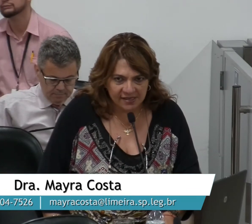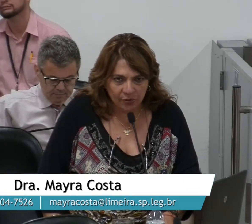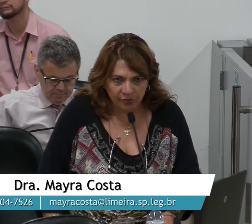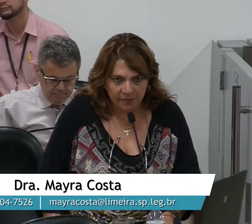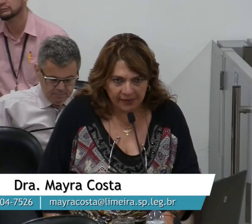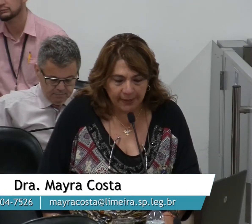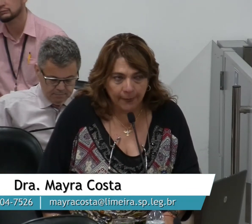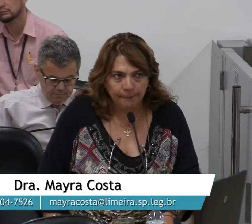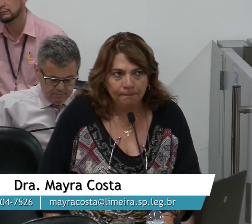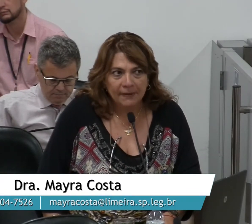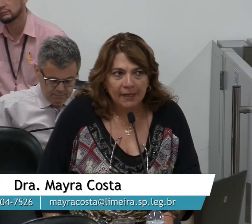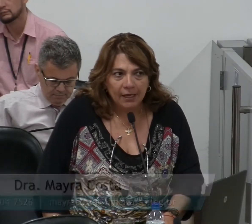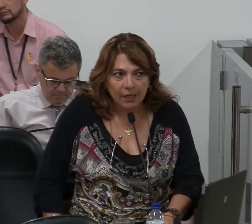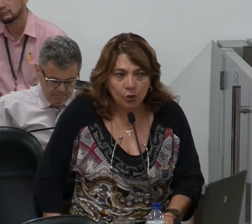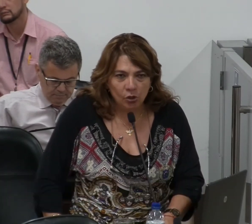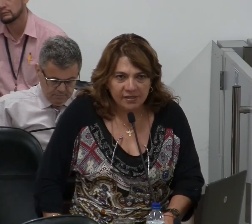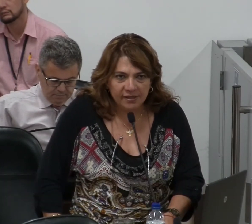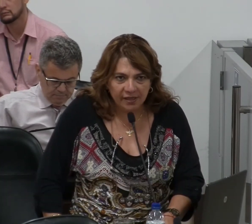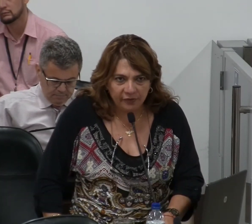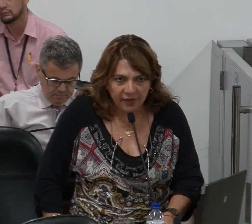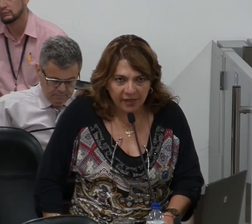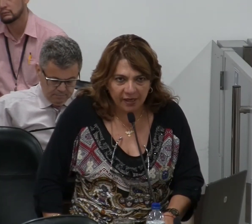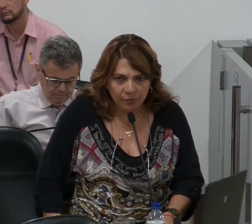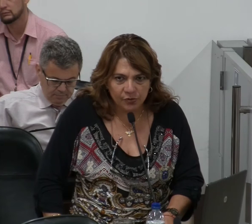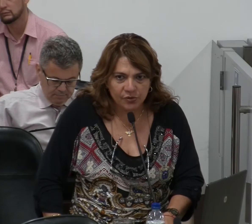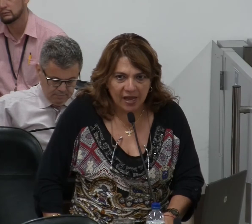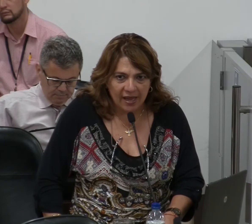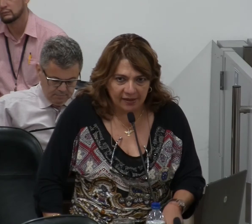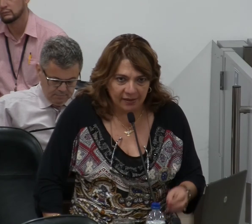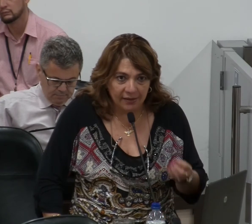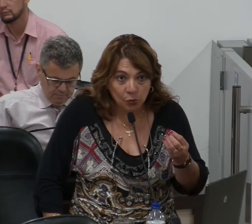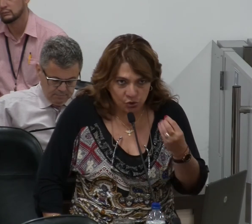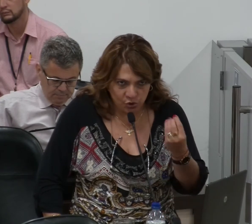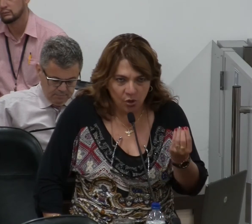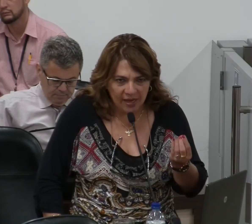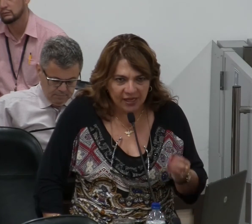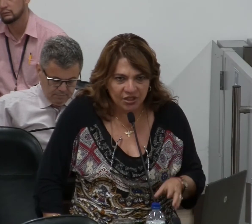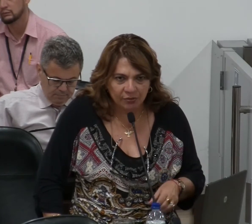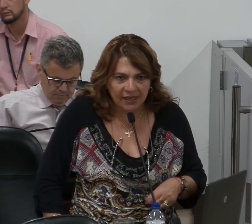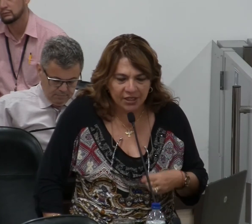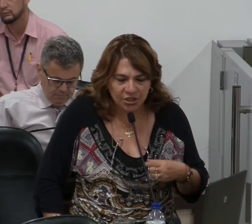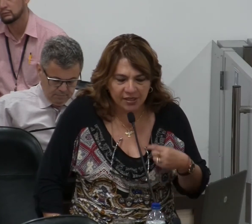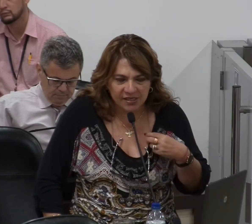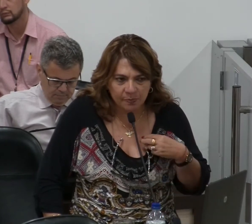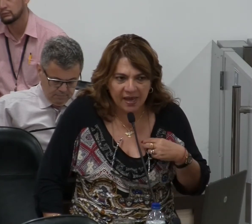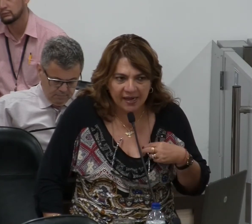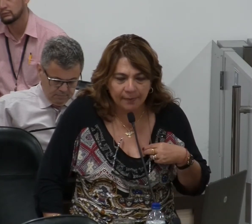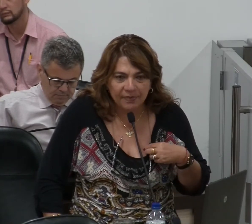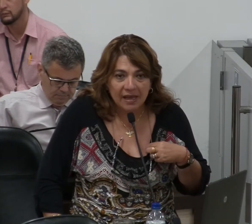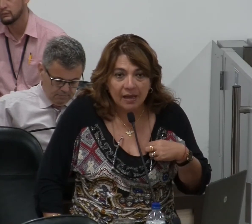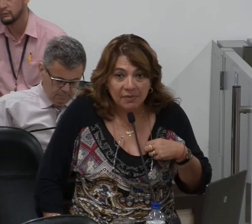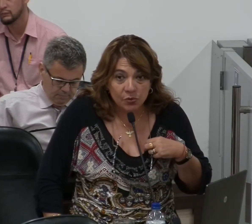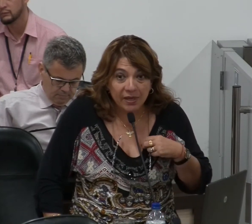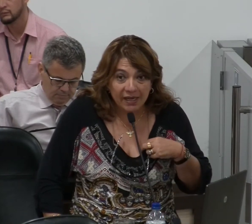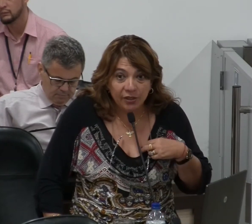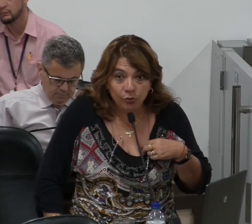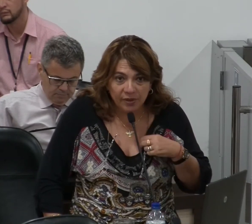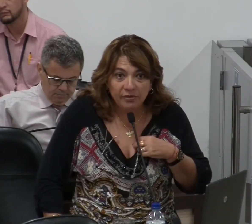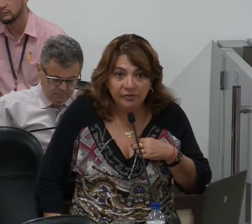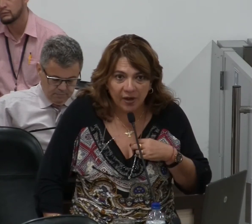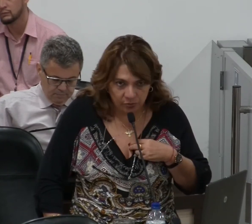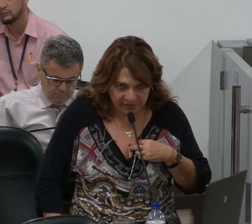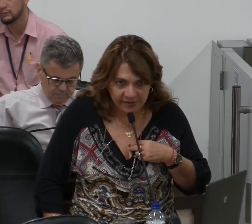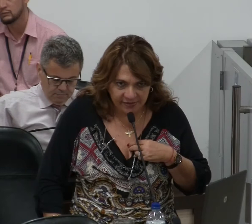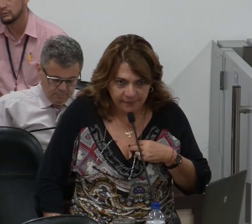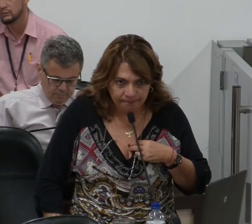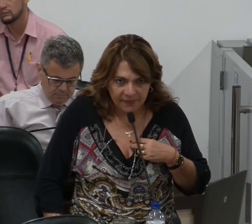adolescentes na saúde mental. E nós identificamos não só a questão da lista de espera, mas o grande número